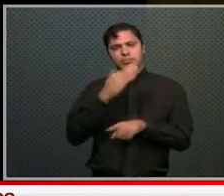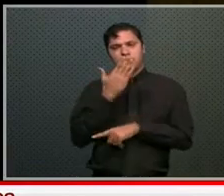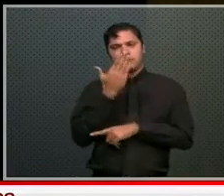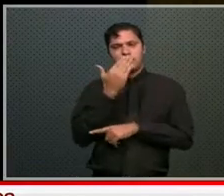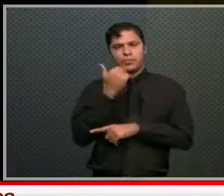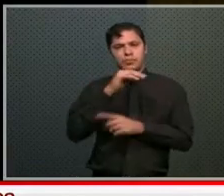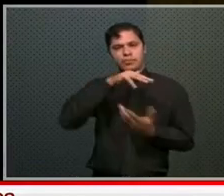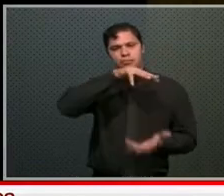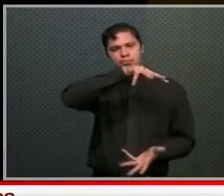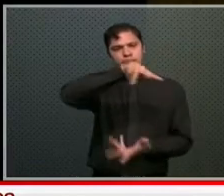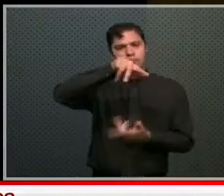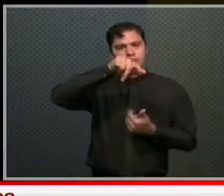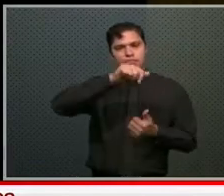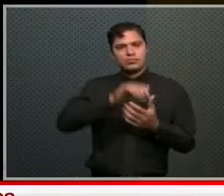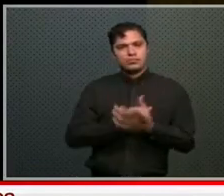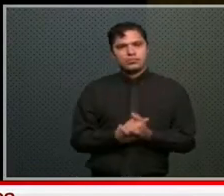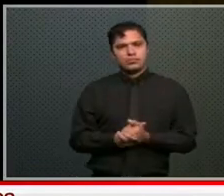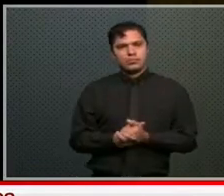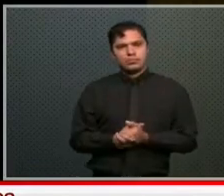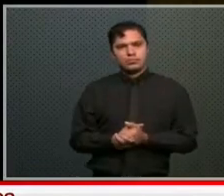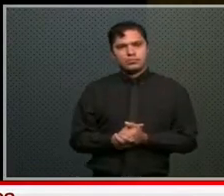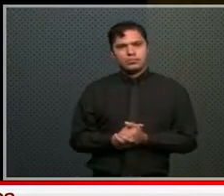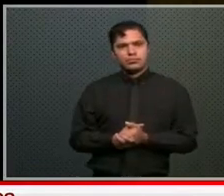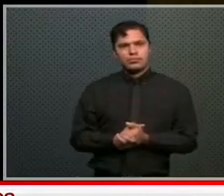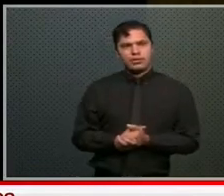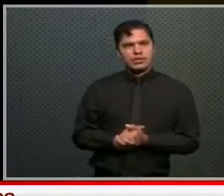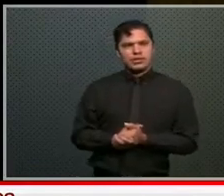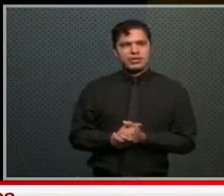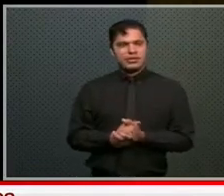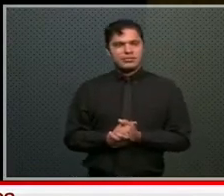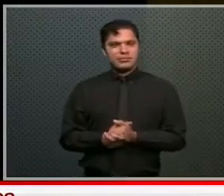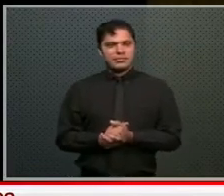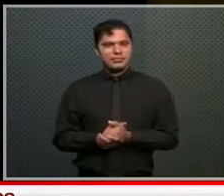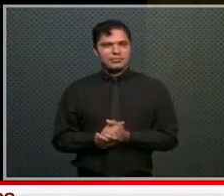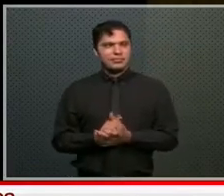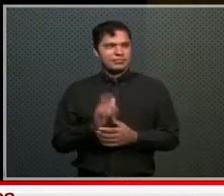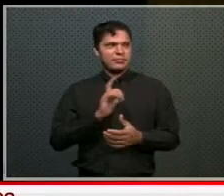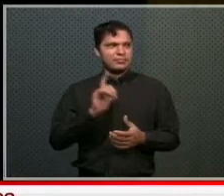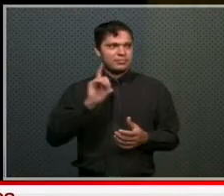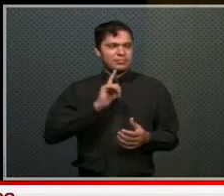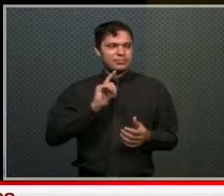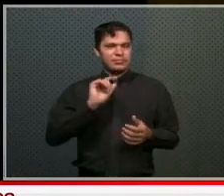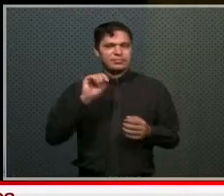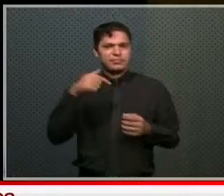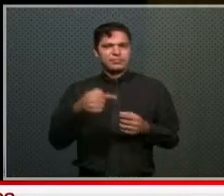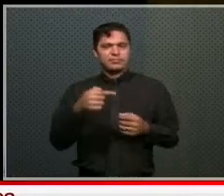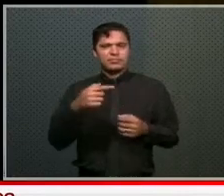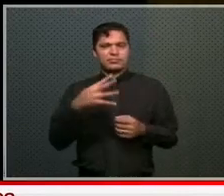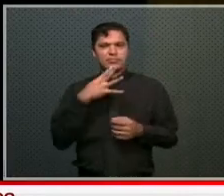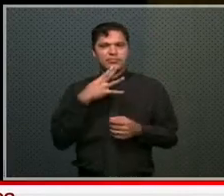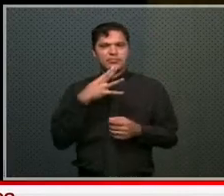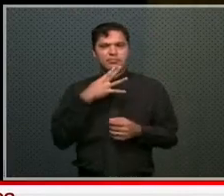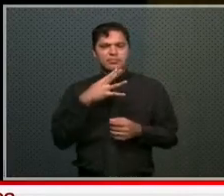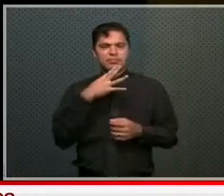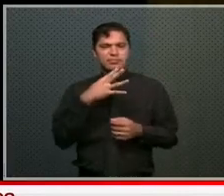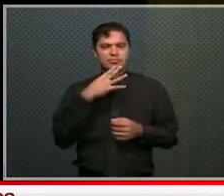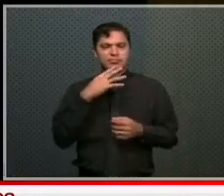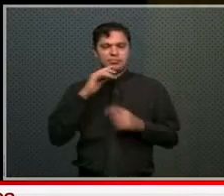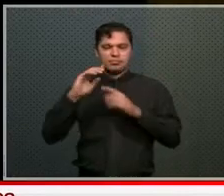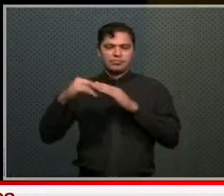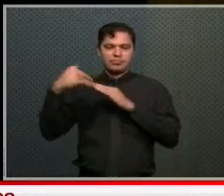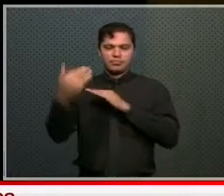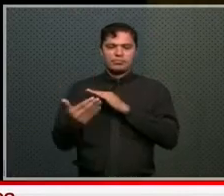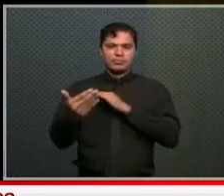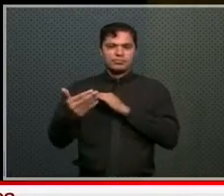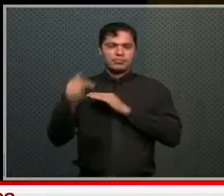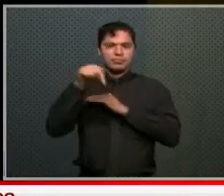do mundo então eu quero lhe dizer que vale muito o reconhecimento aos precursores que